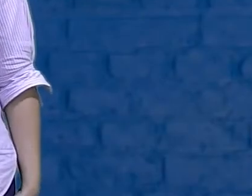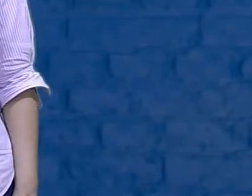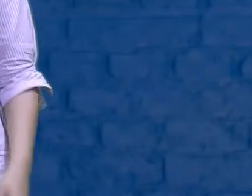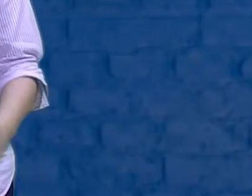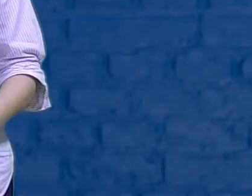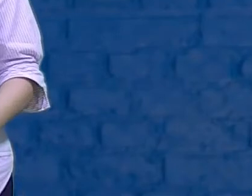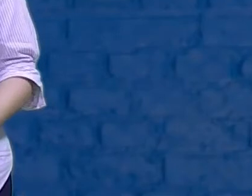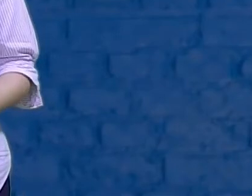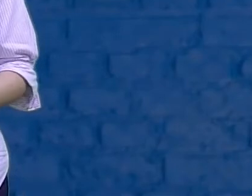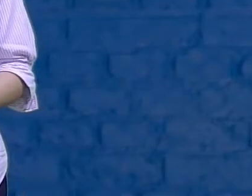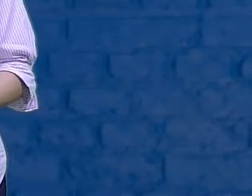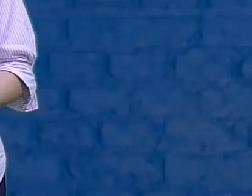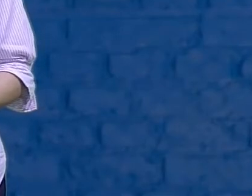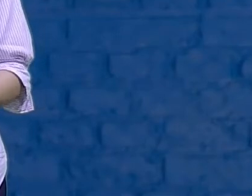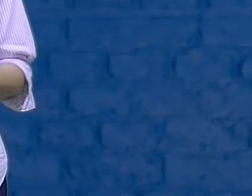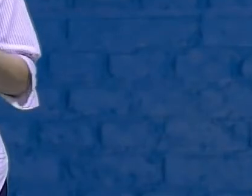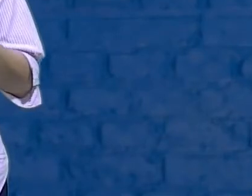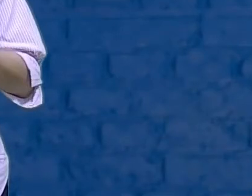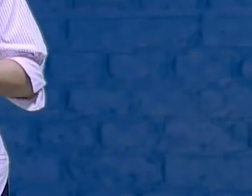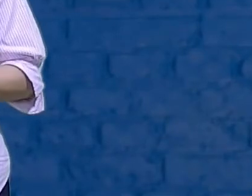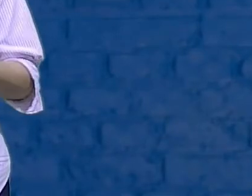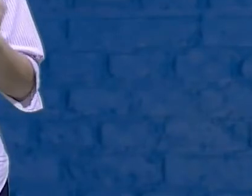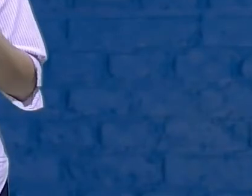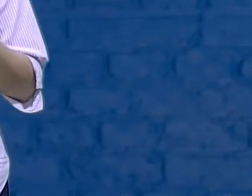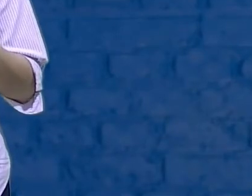E aí, deu para fazer um